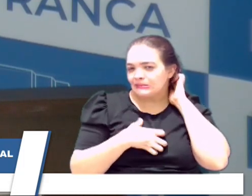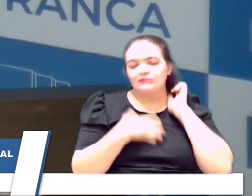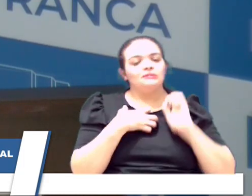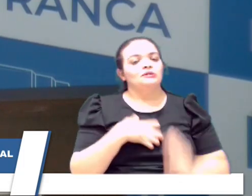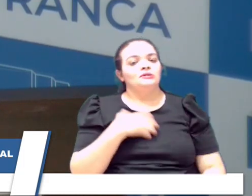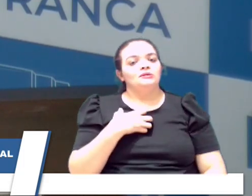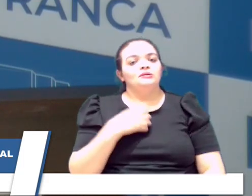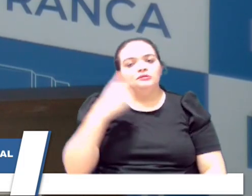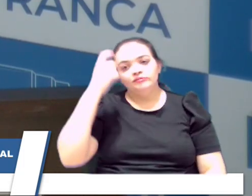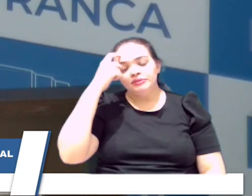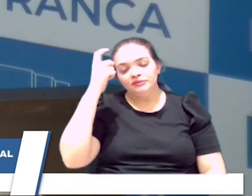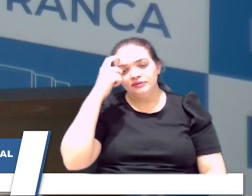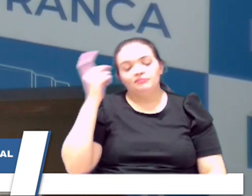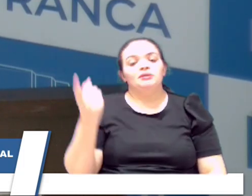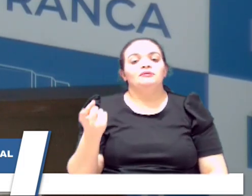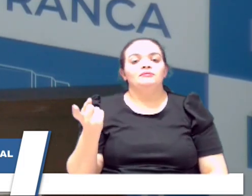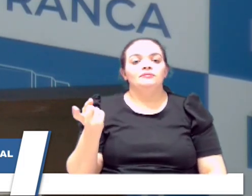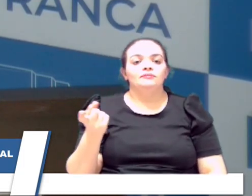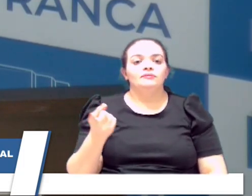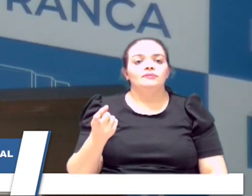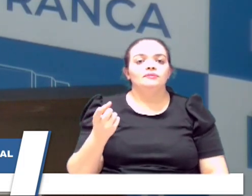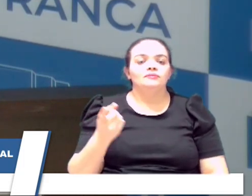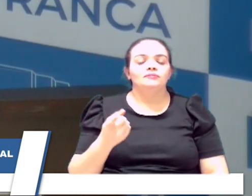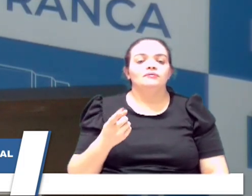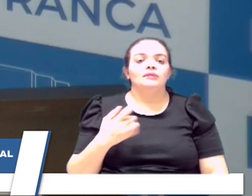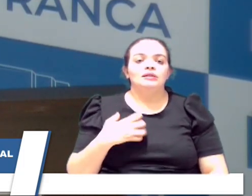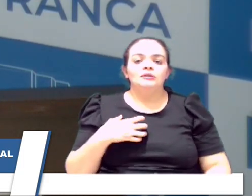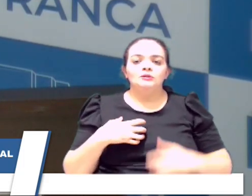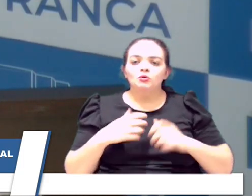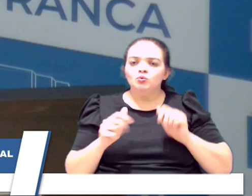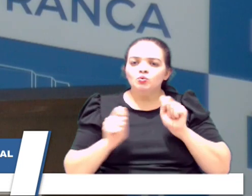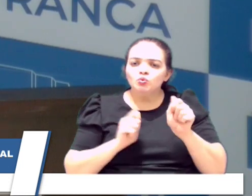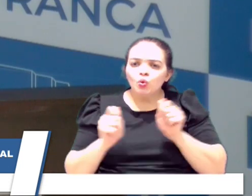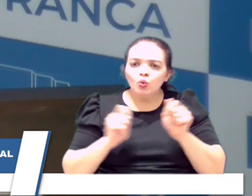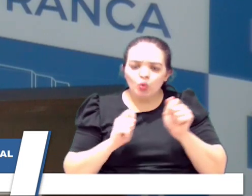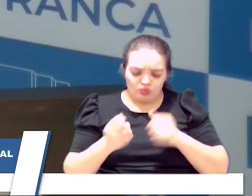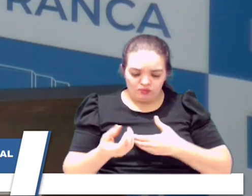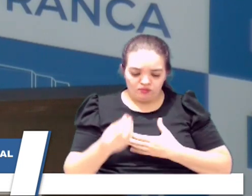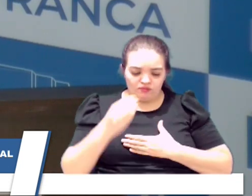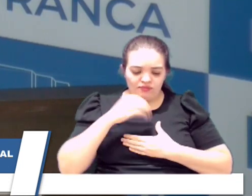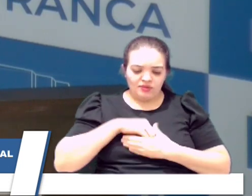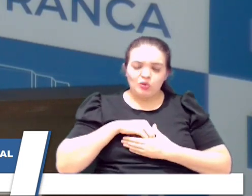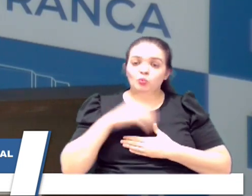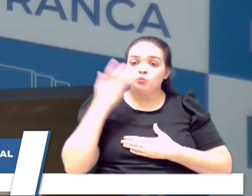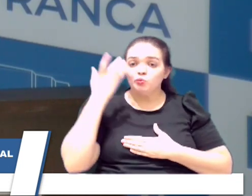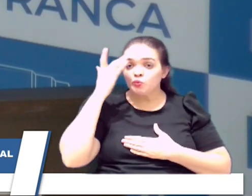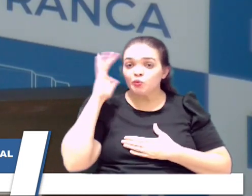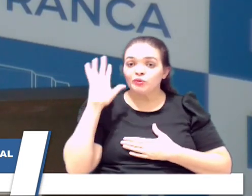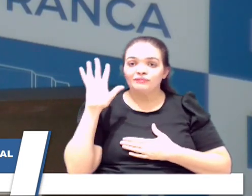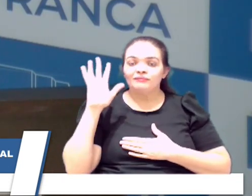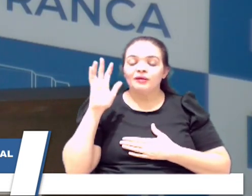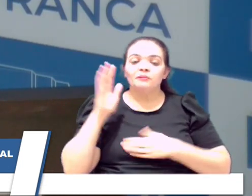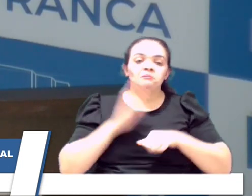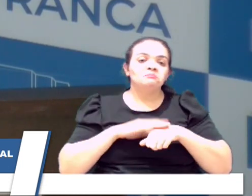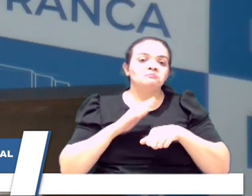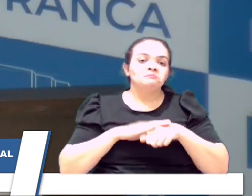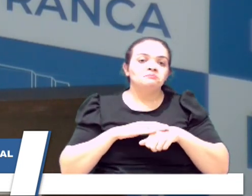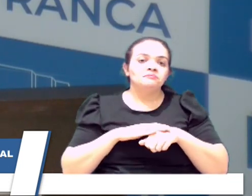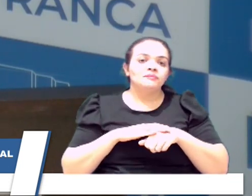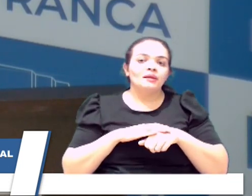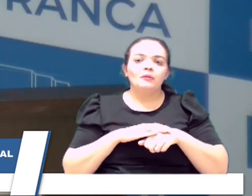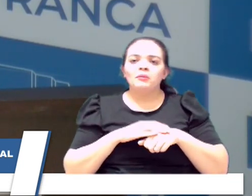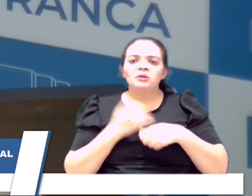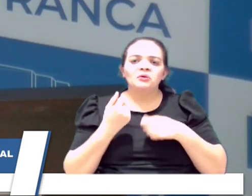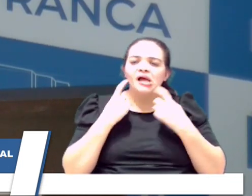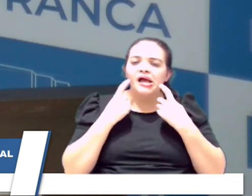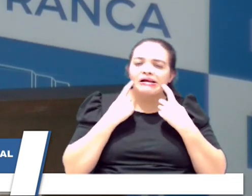meus pensamentos, né? Para ter um autocontrole de tudo em mim. Né? E eu não sabia o que eu tinha. Agora eu nem me mordo mais aqui, não